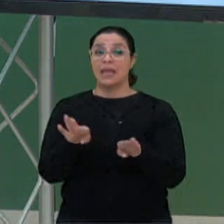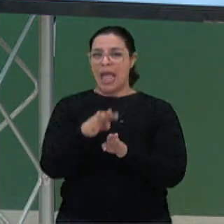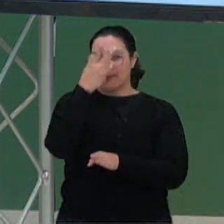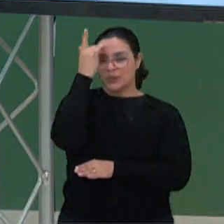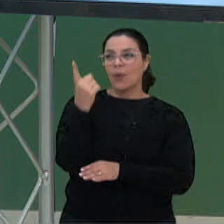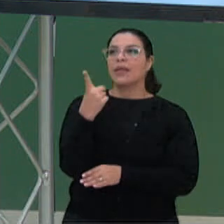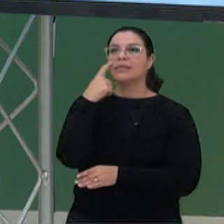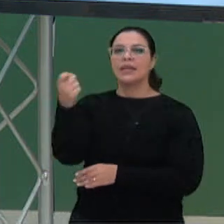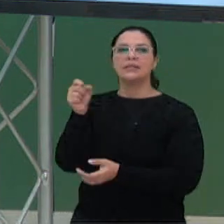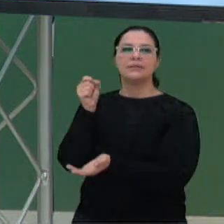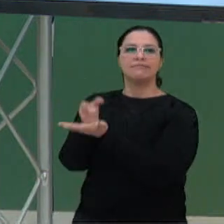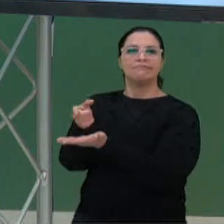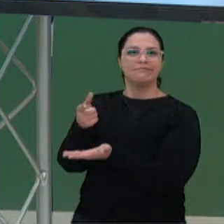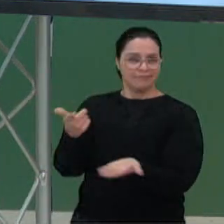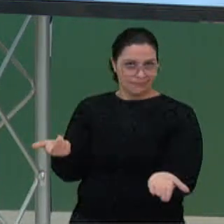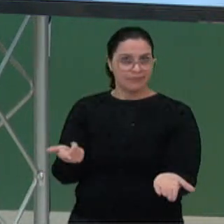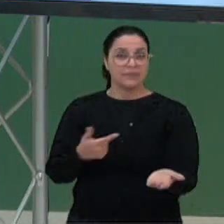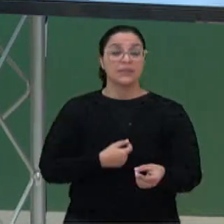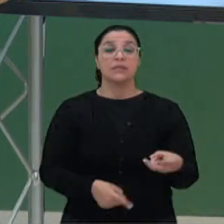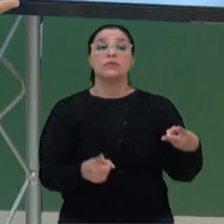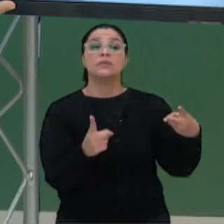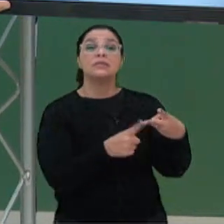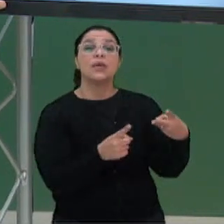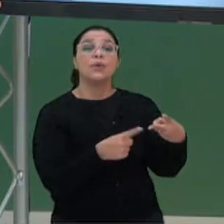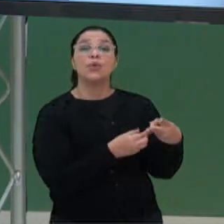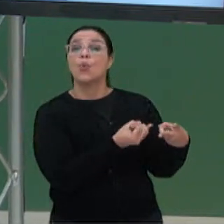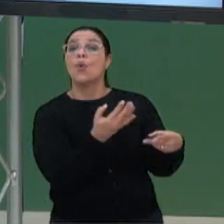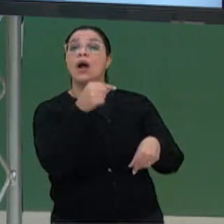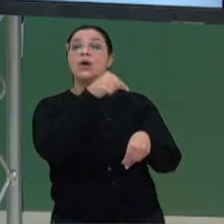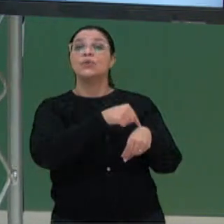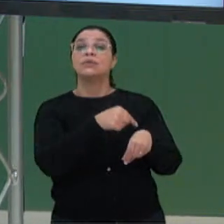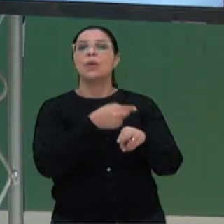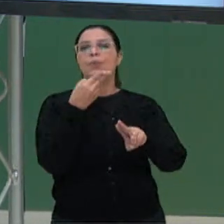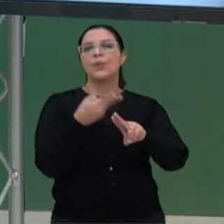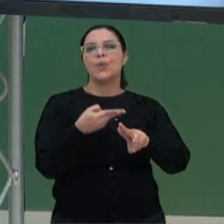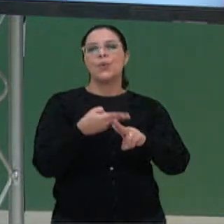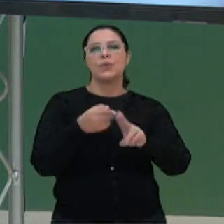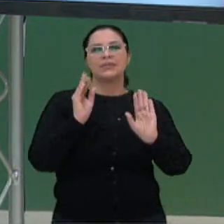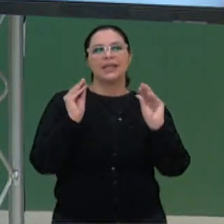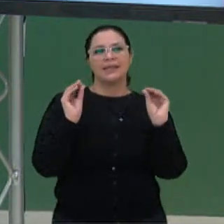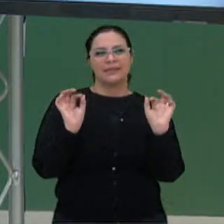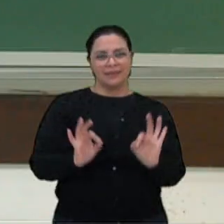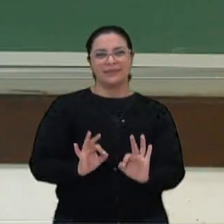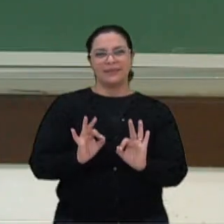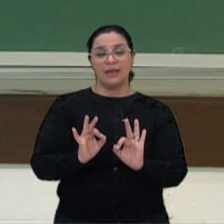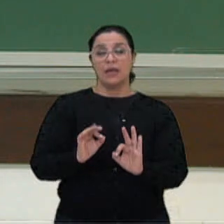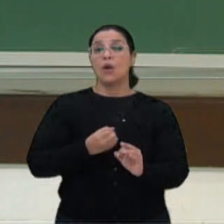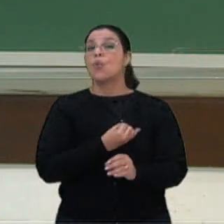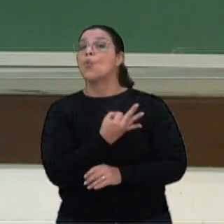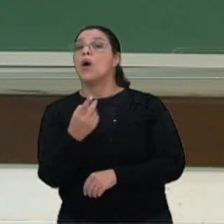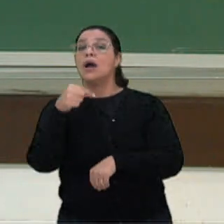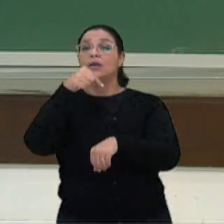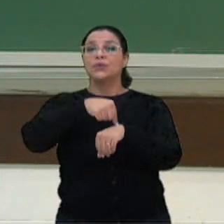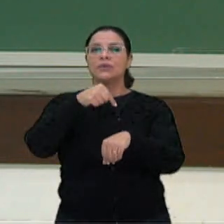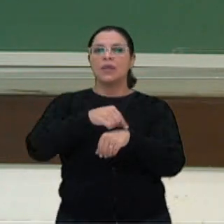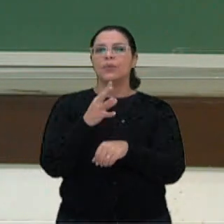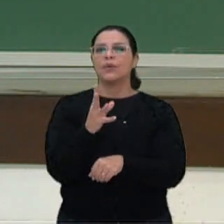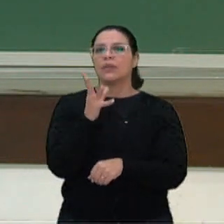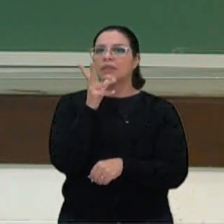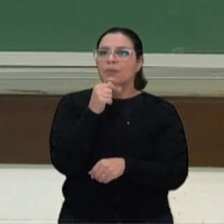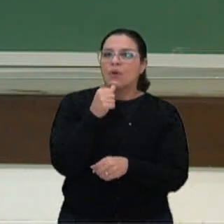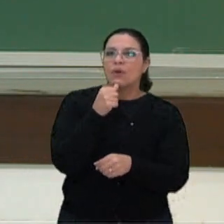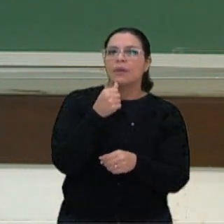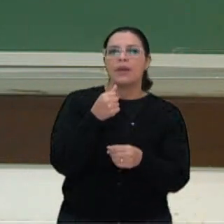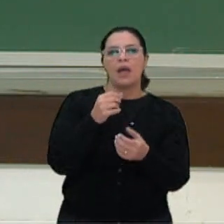consumidor compre. E a vida útil das mercadorias, ou seja, aquele produto é feito para durar um determinado